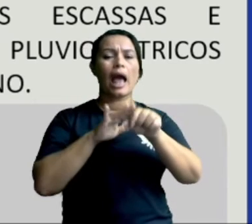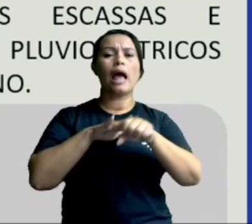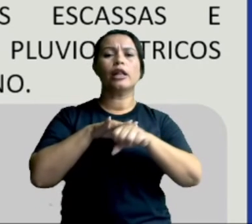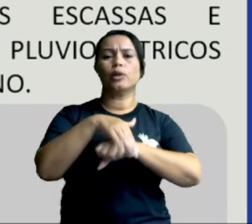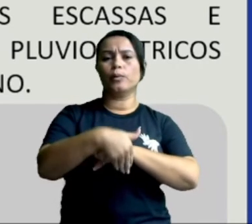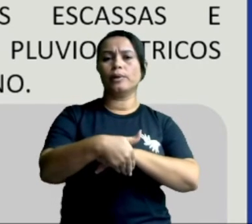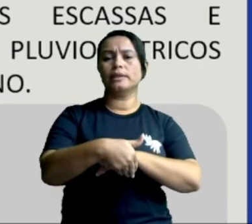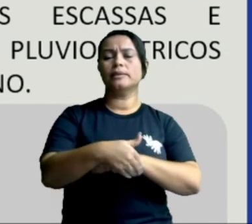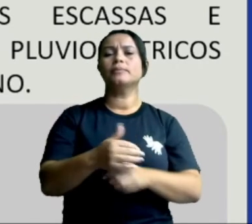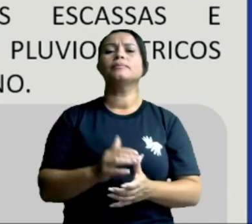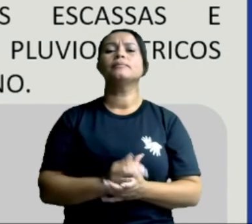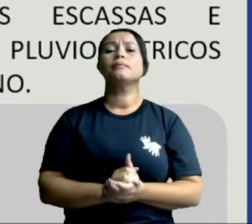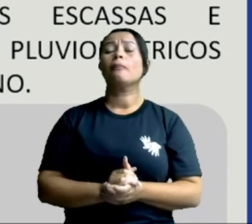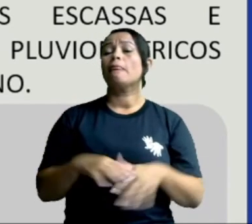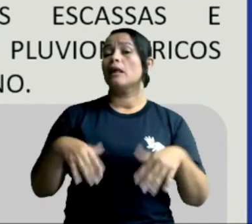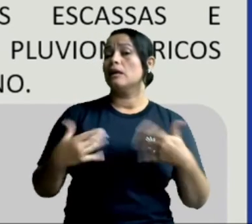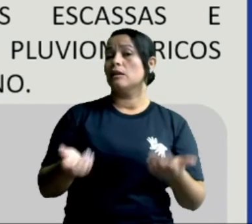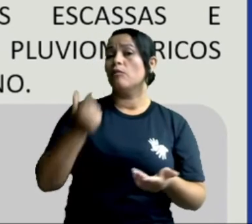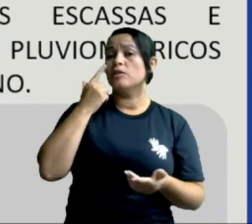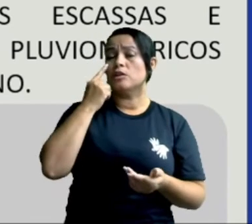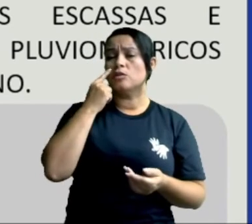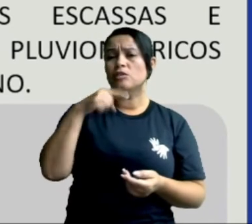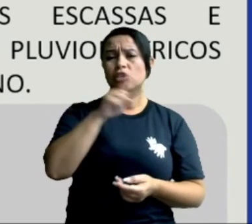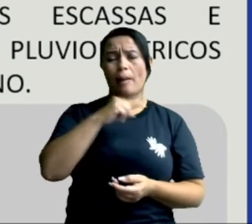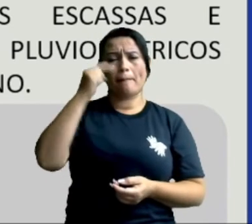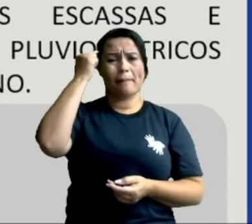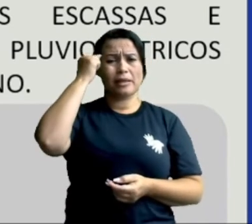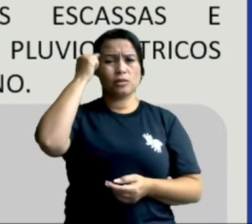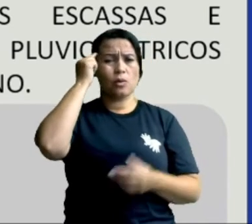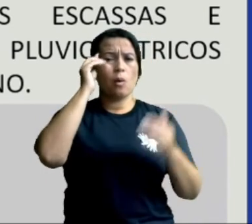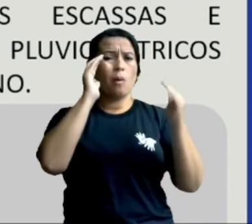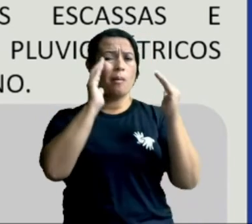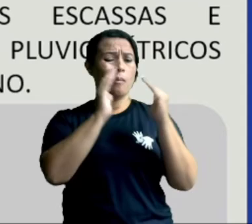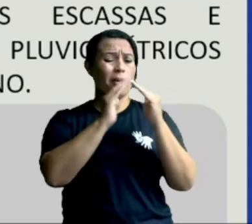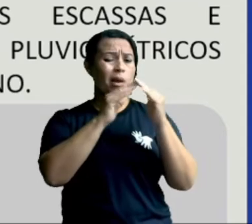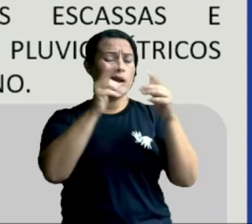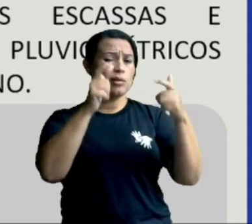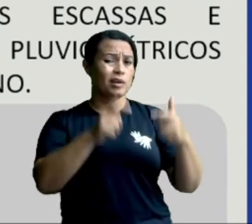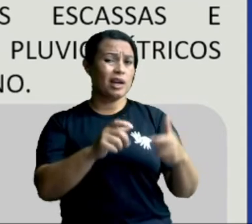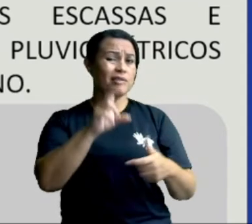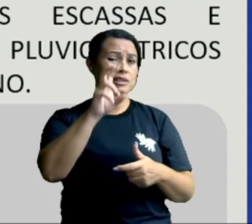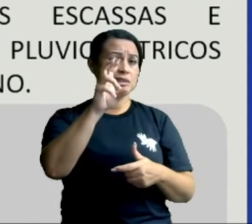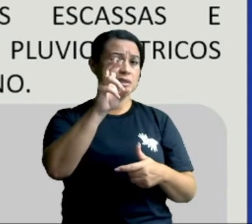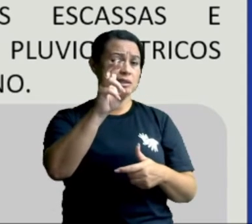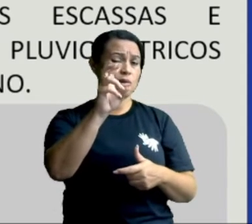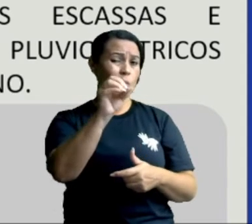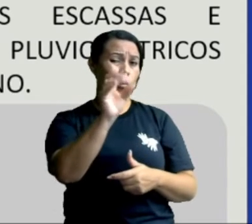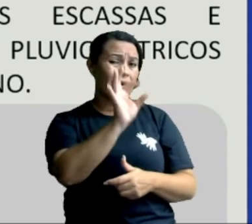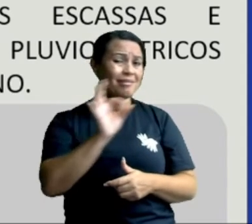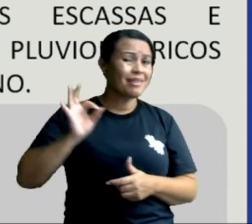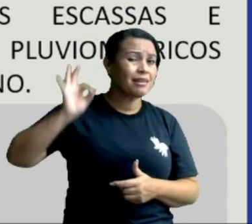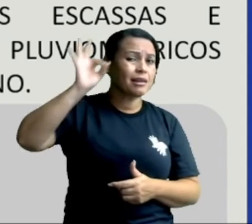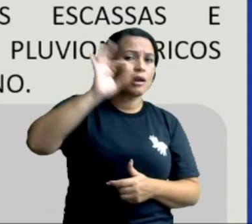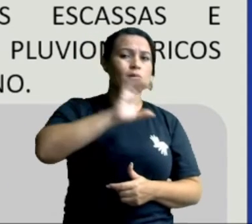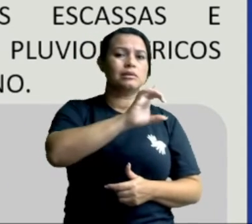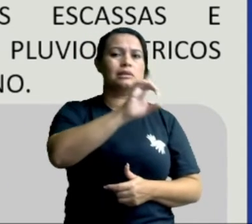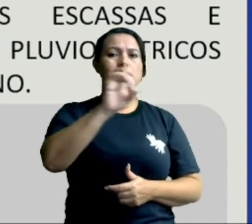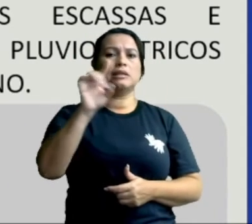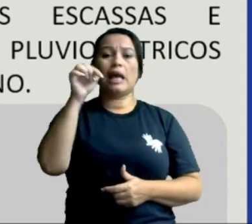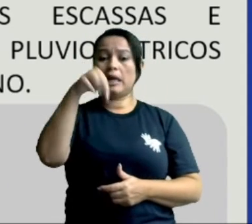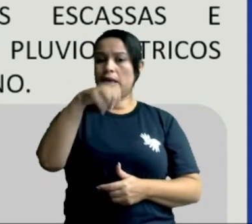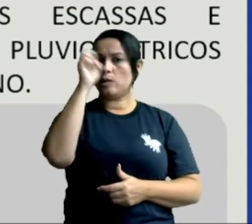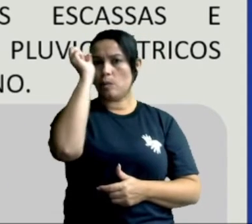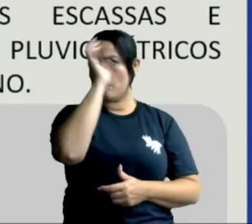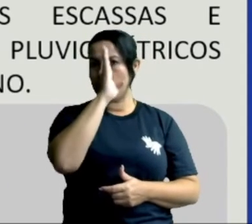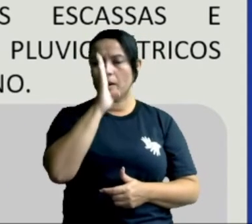durante a noite não minha gente já imaginou morar num lugar que faz 50 graus de dia a